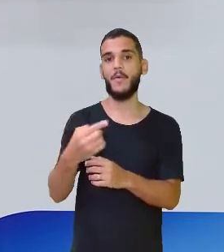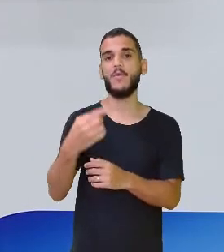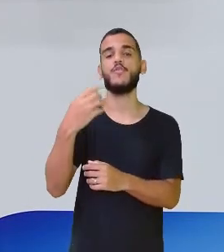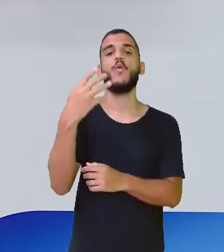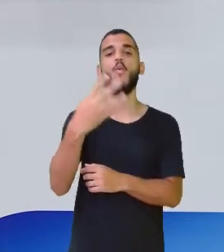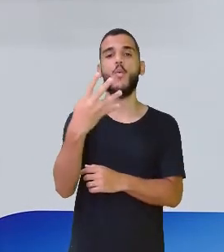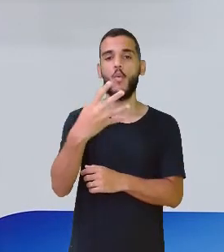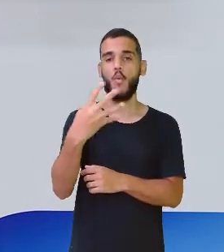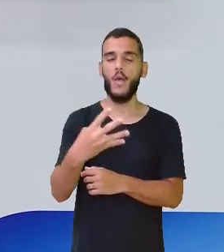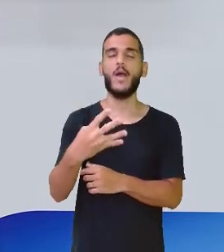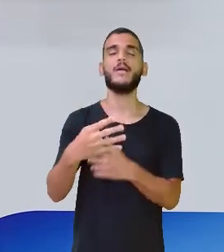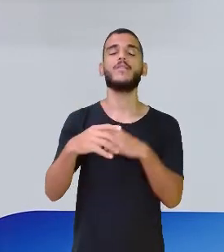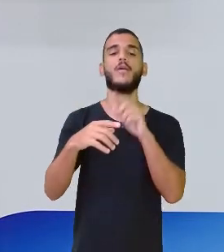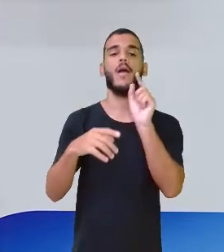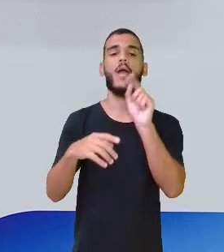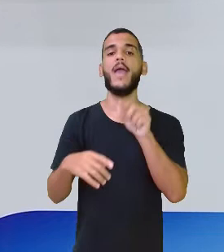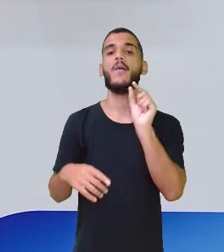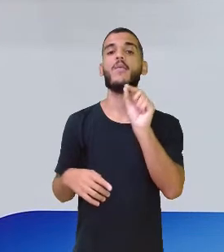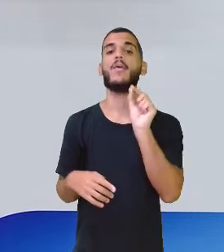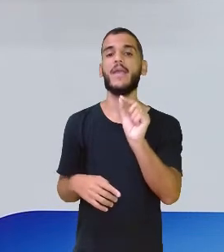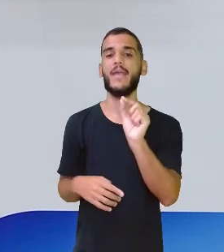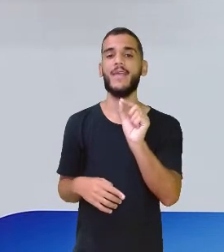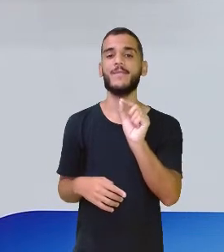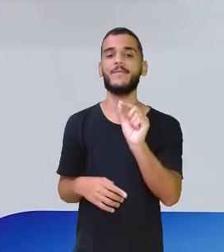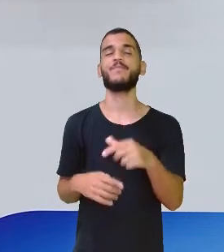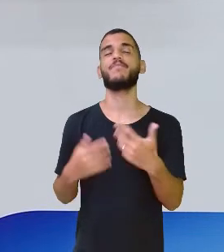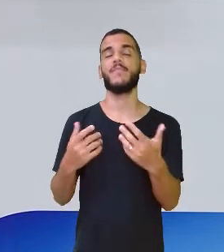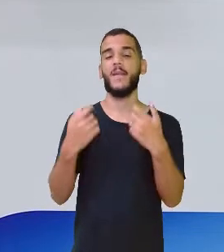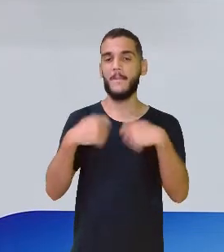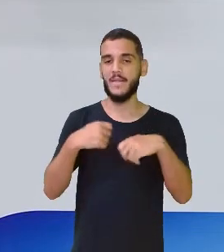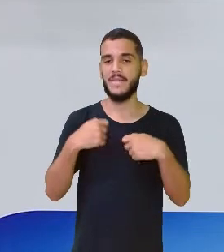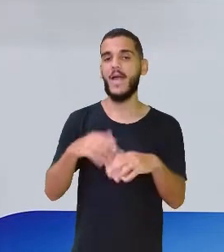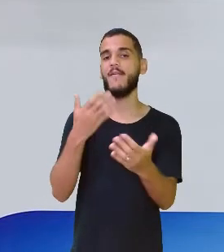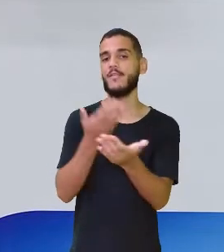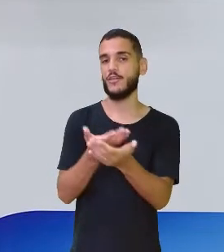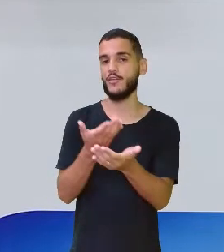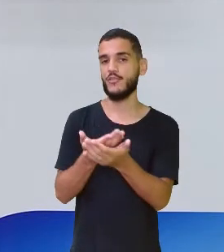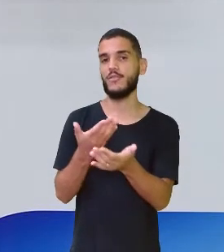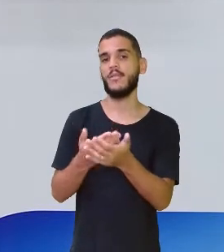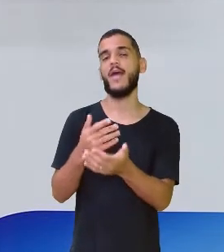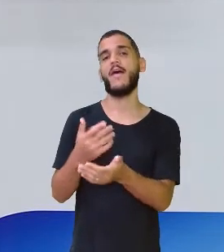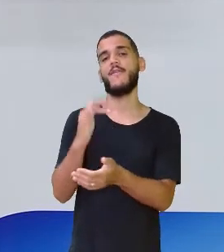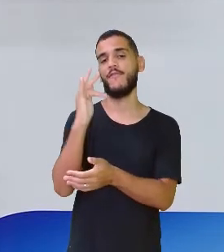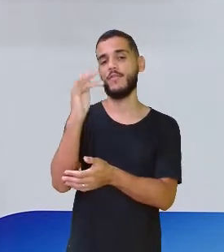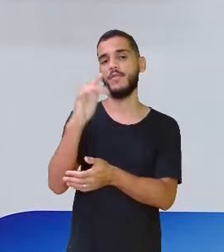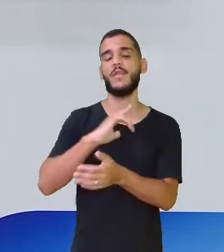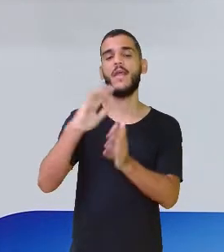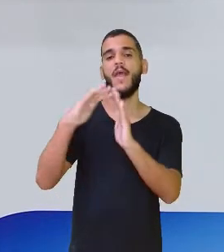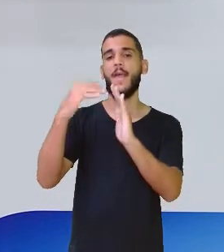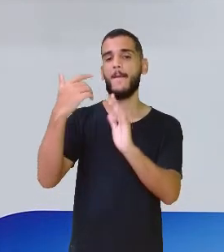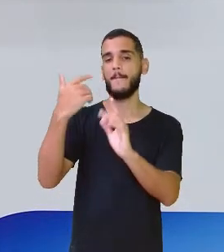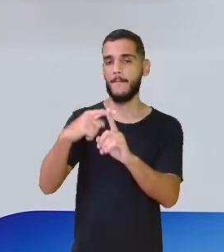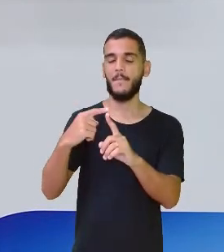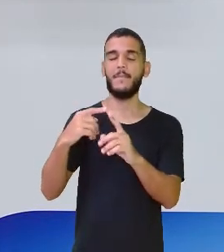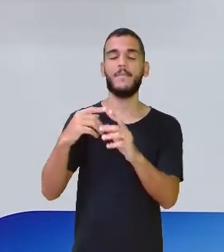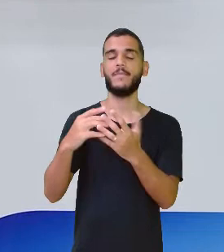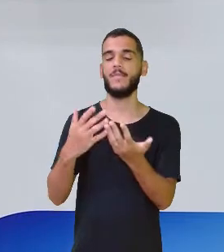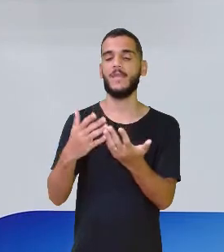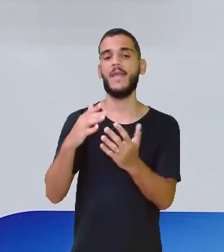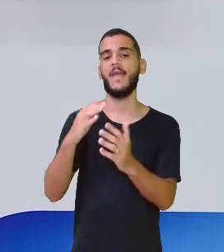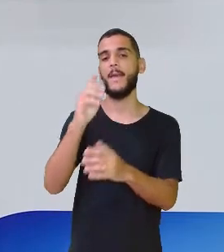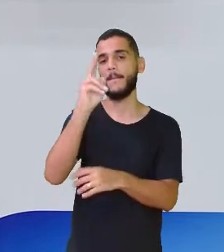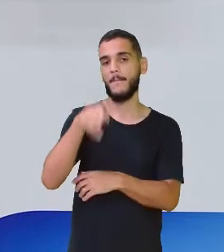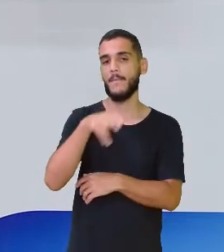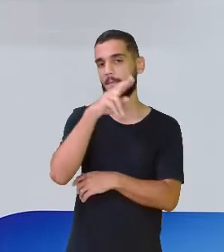né, patriarcal colonial eram famílias, né, que geralmente tinham muitos filhos, e quando ele tinha